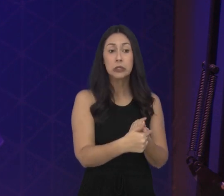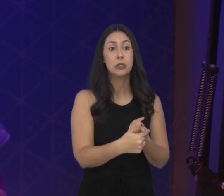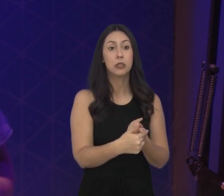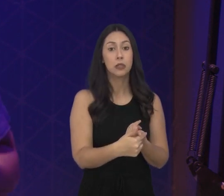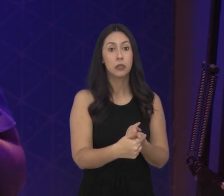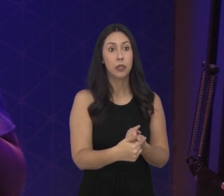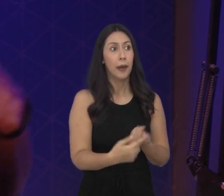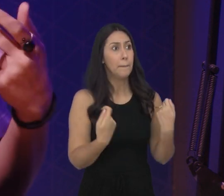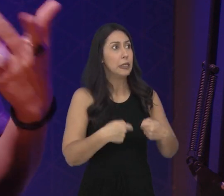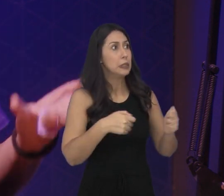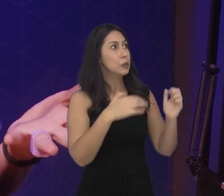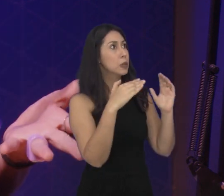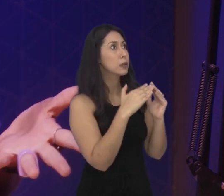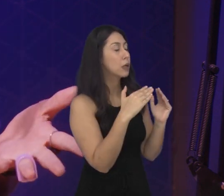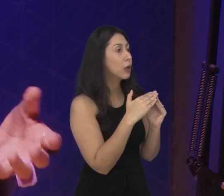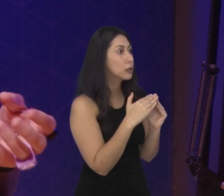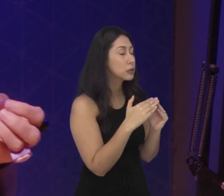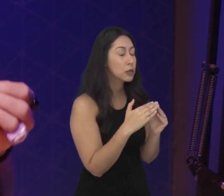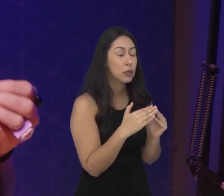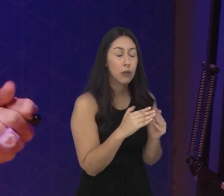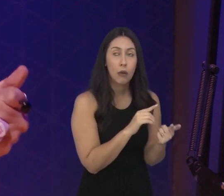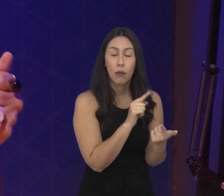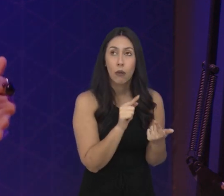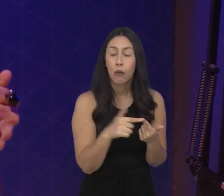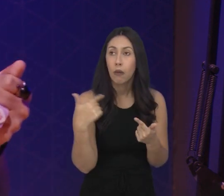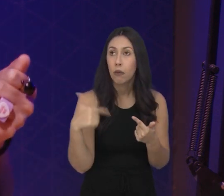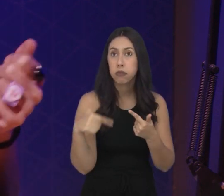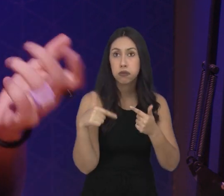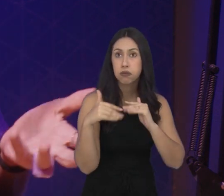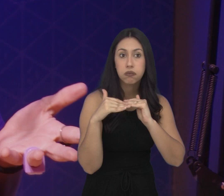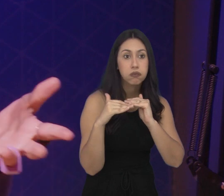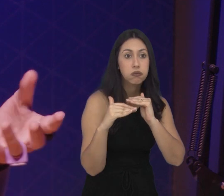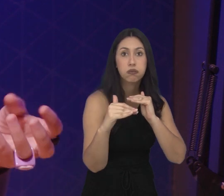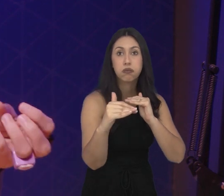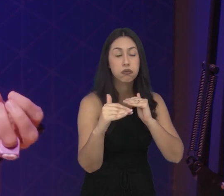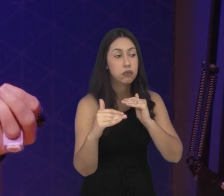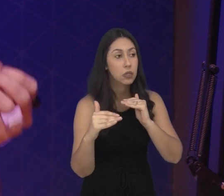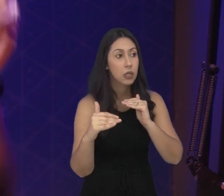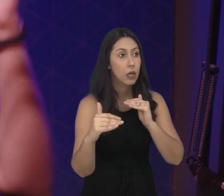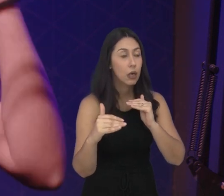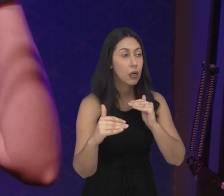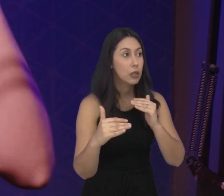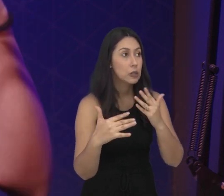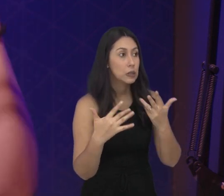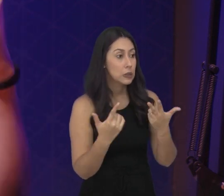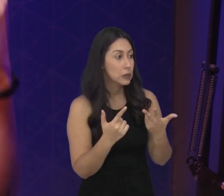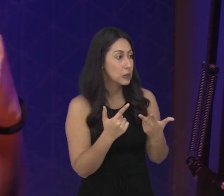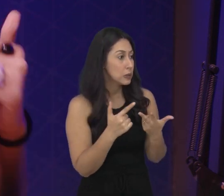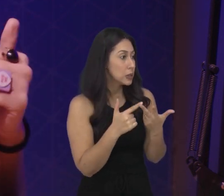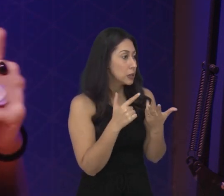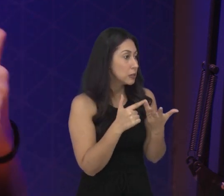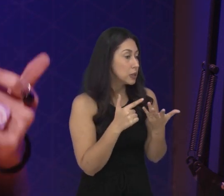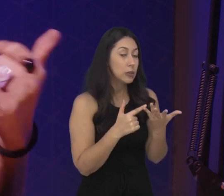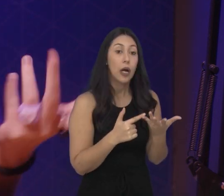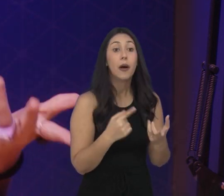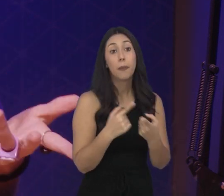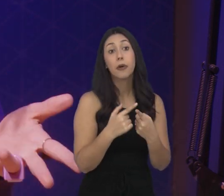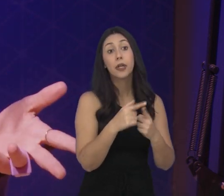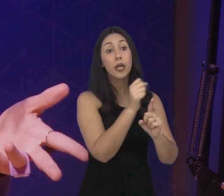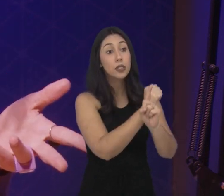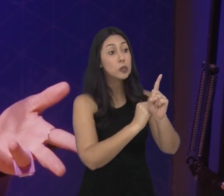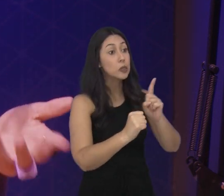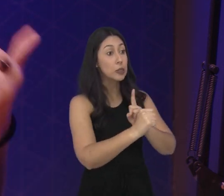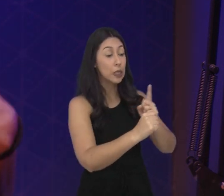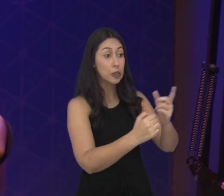Então assim, ter uma casa, ter um emprego estável. Você começa, né, a se autocobrar. A sociedade